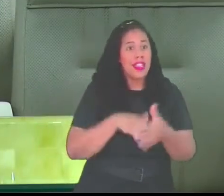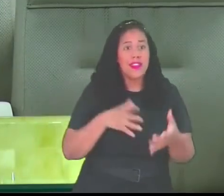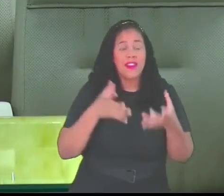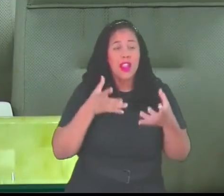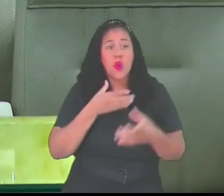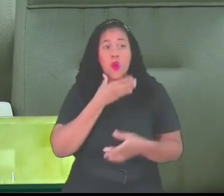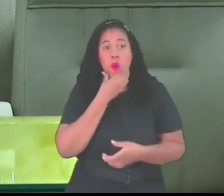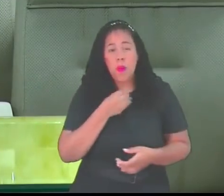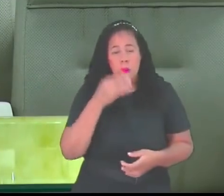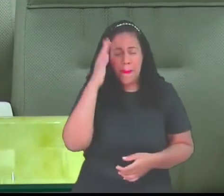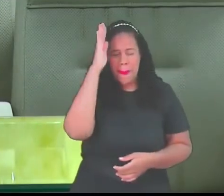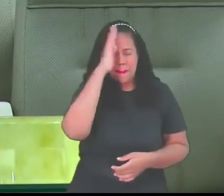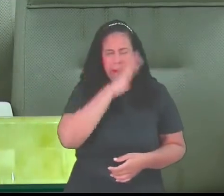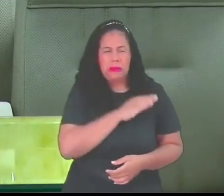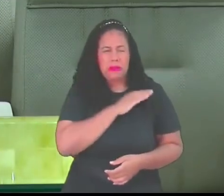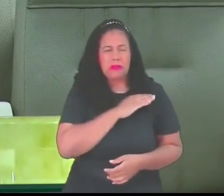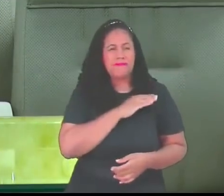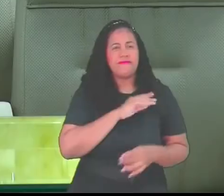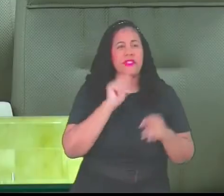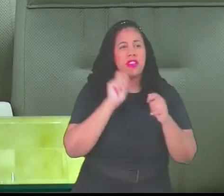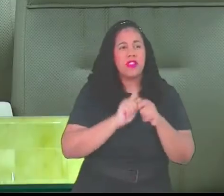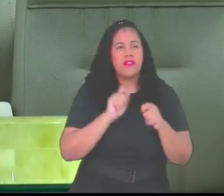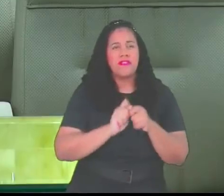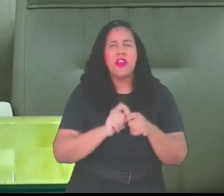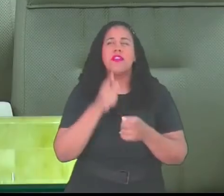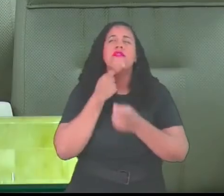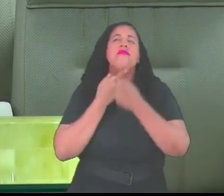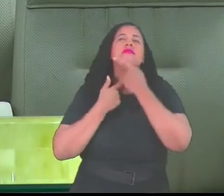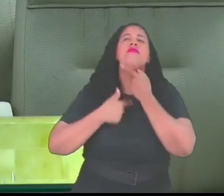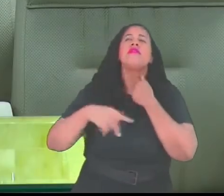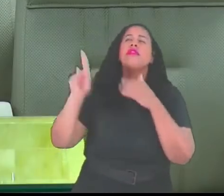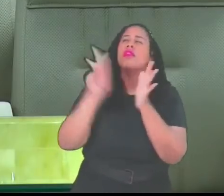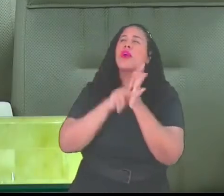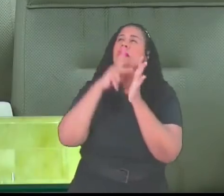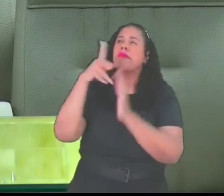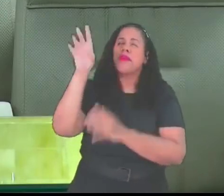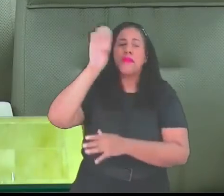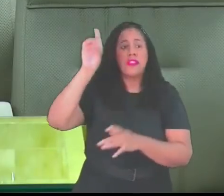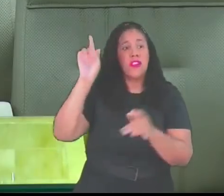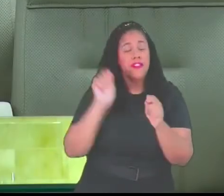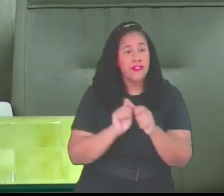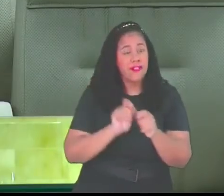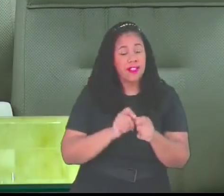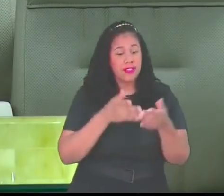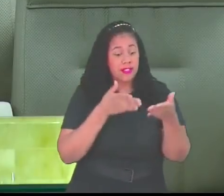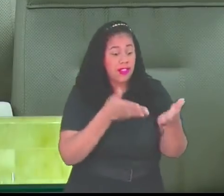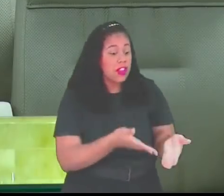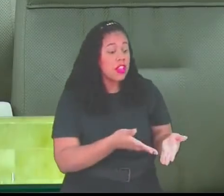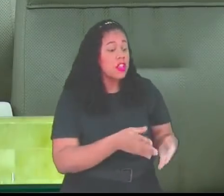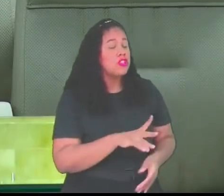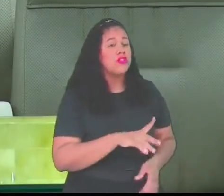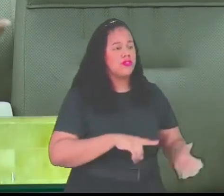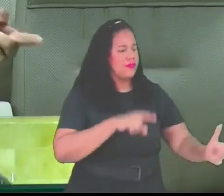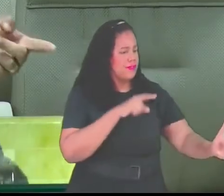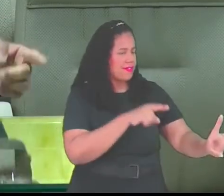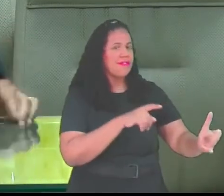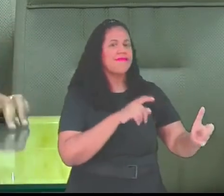mau faz a sua vontade. Faça isto e ele faz.